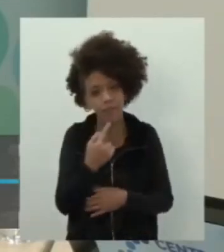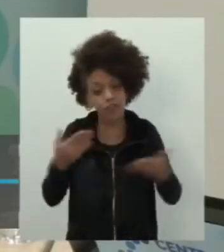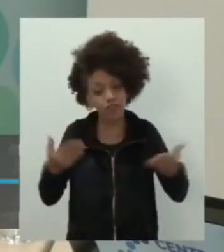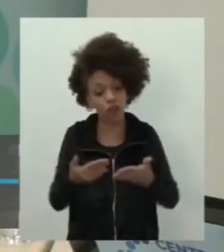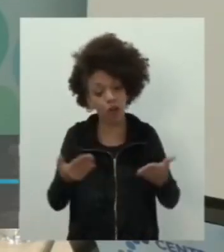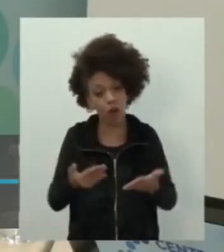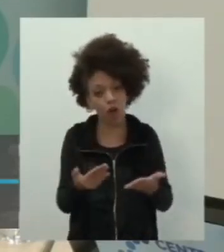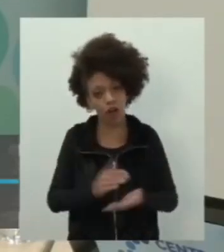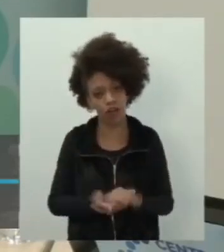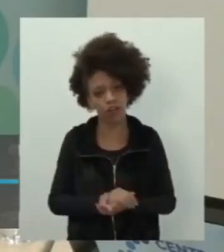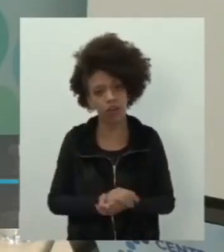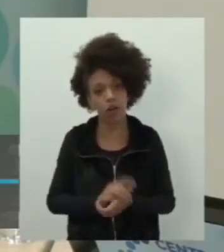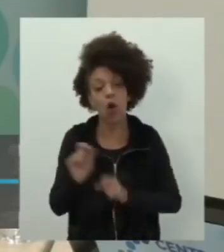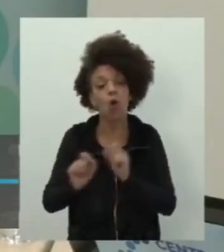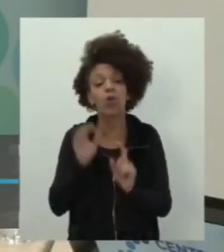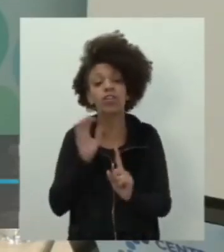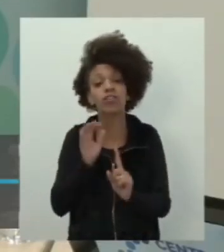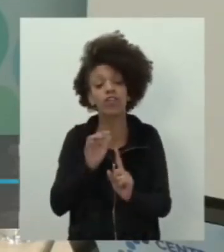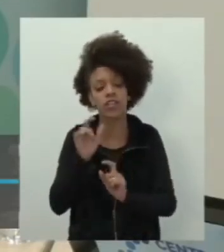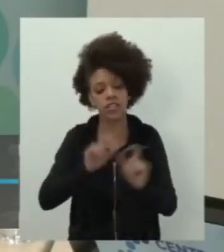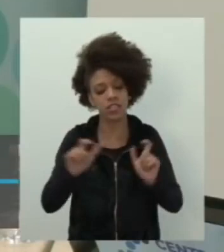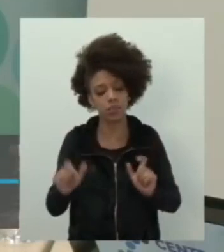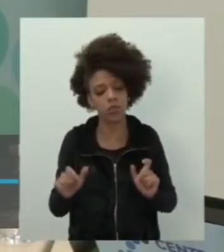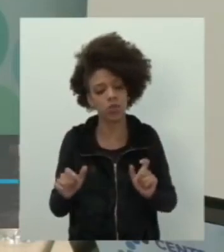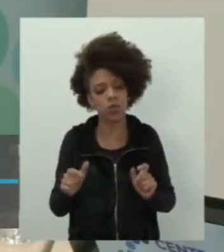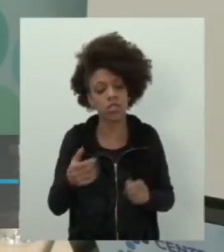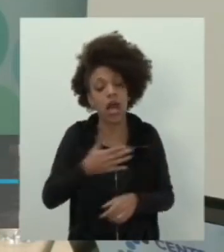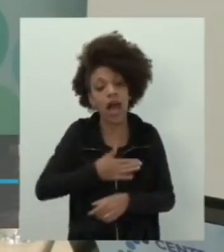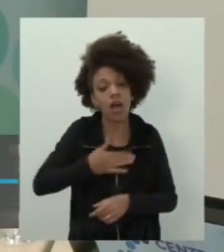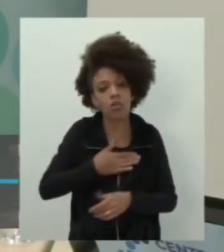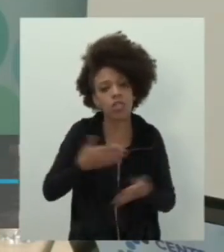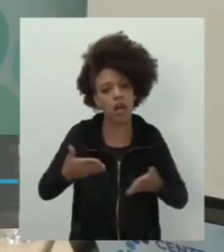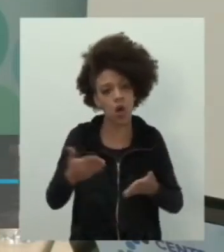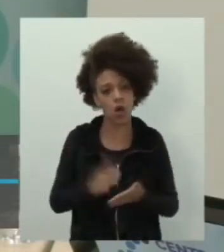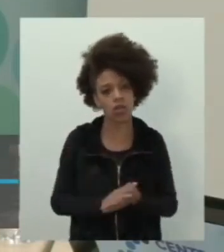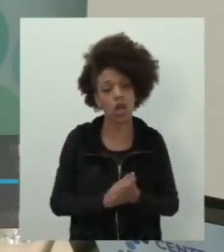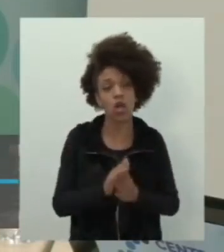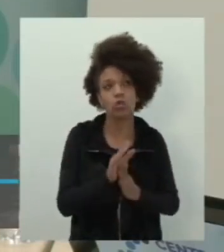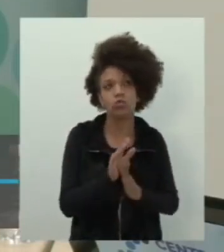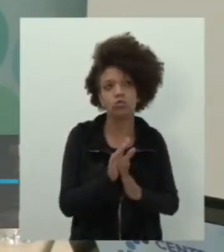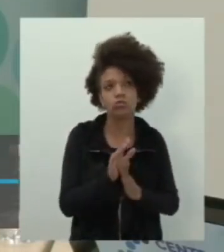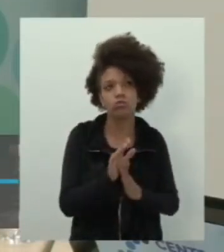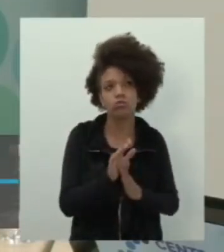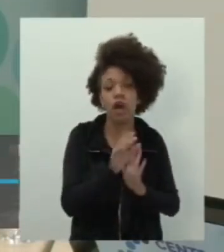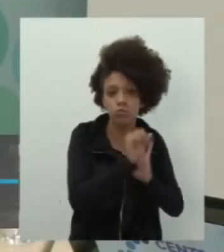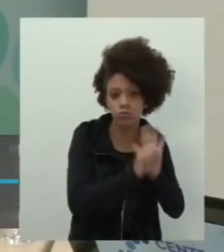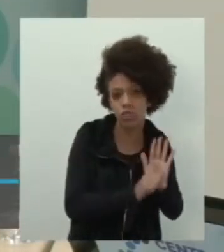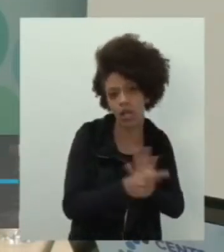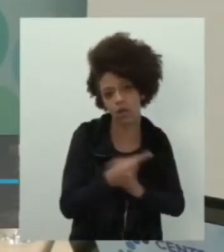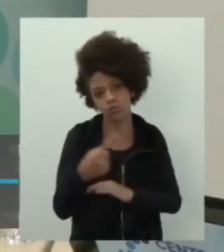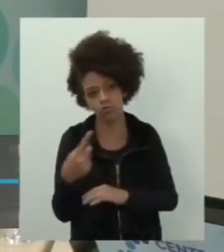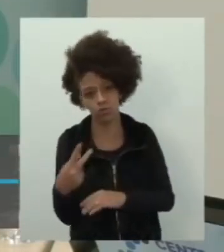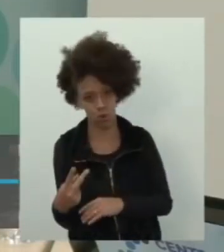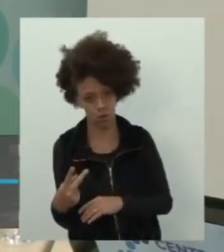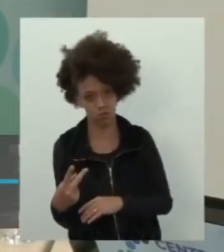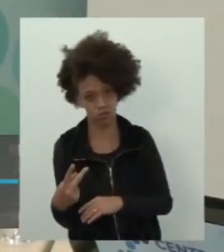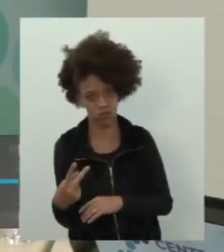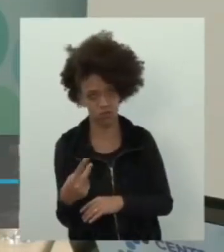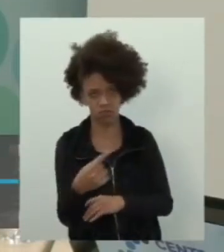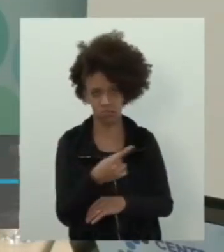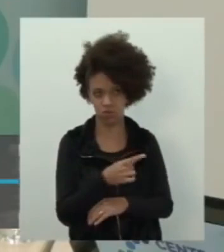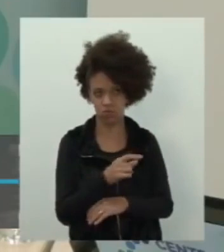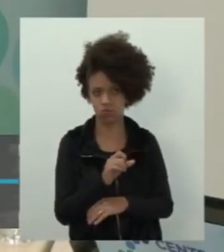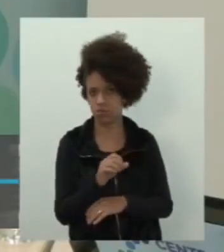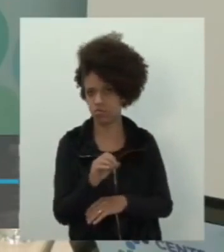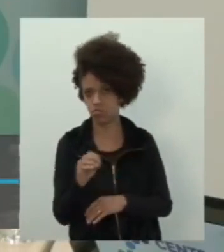né? O que influencia as pessoas a escreverem agora. No século XII, no 1192, no